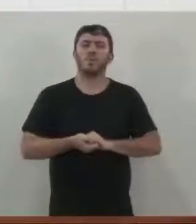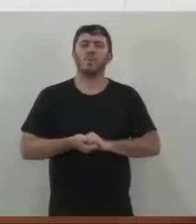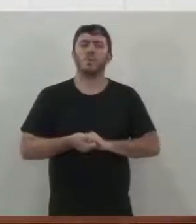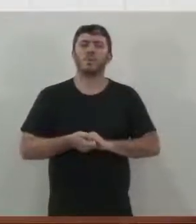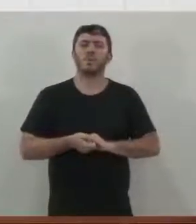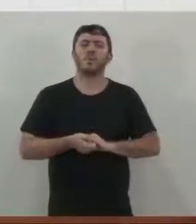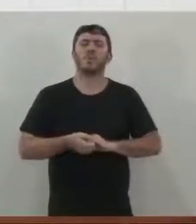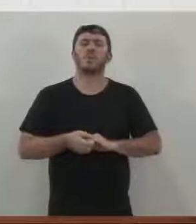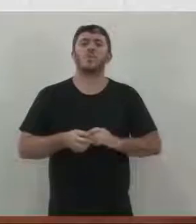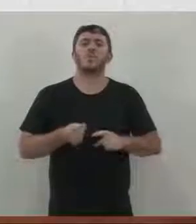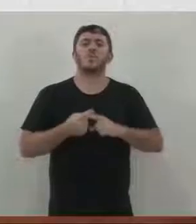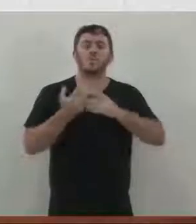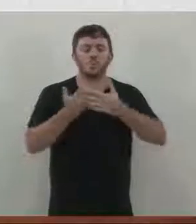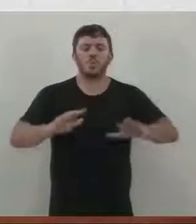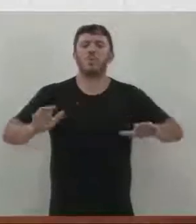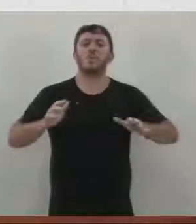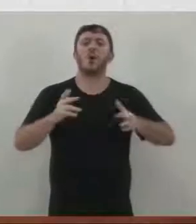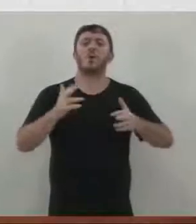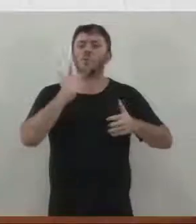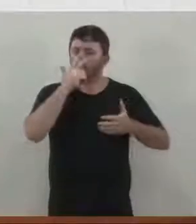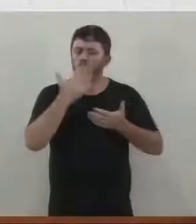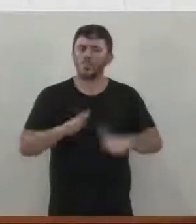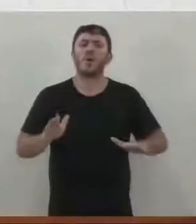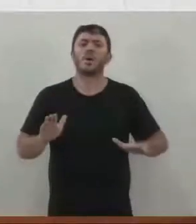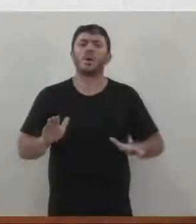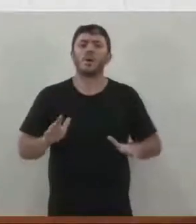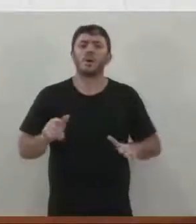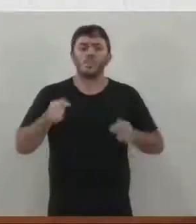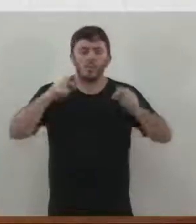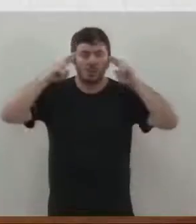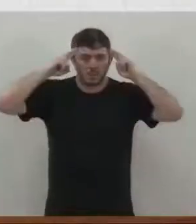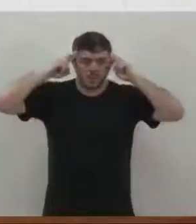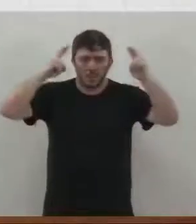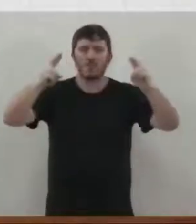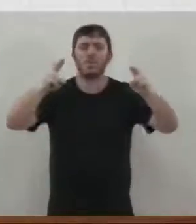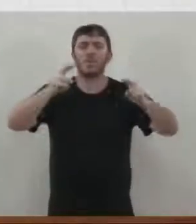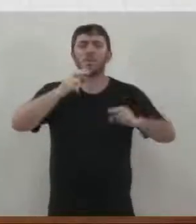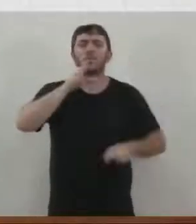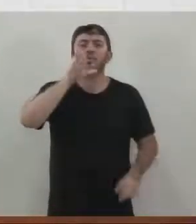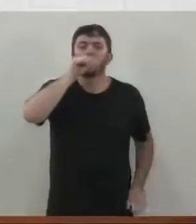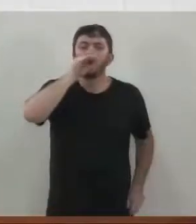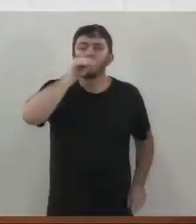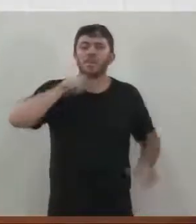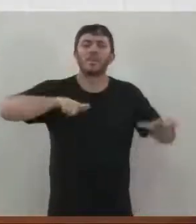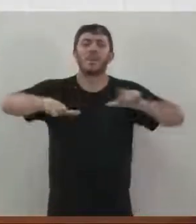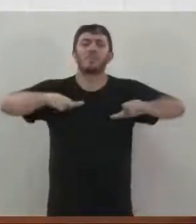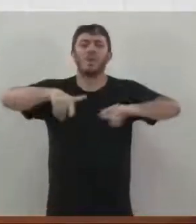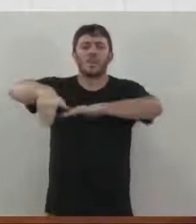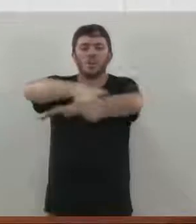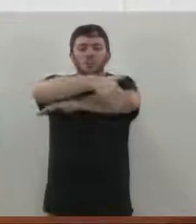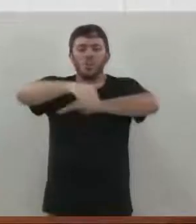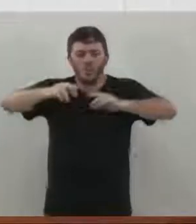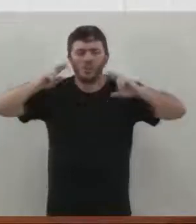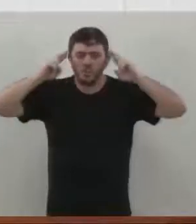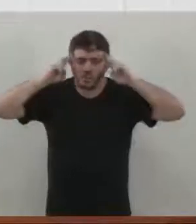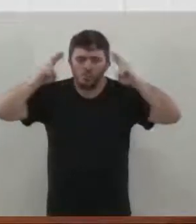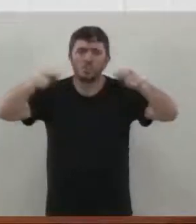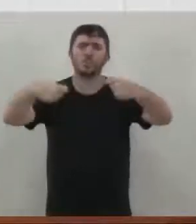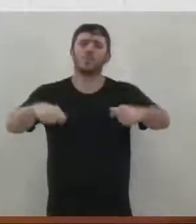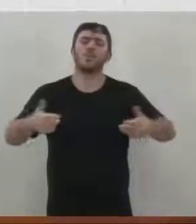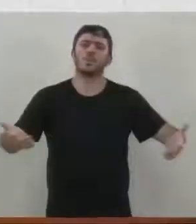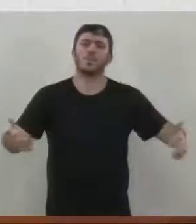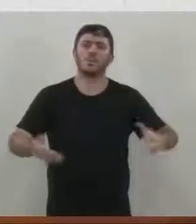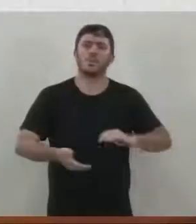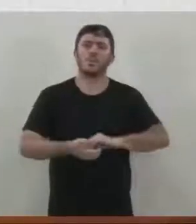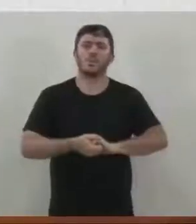chega de agir como desumano em relação a esse funcionário que tanto faz, tanto presta pela nossa